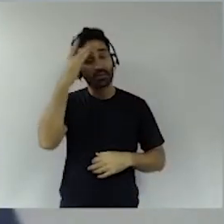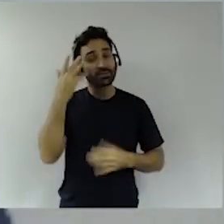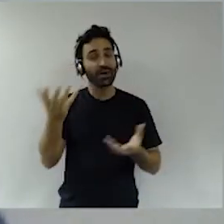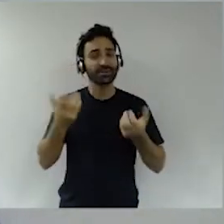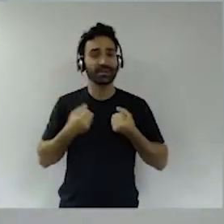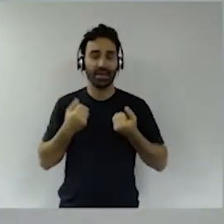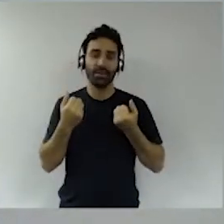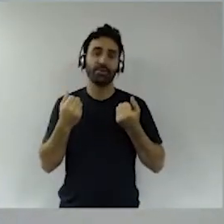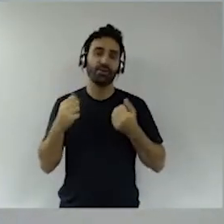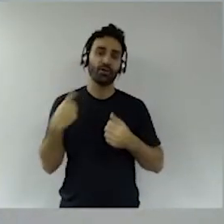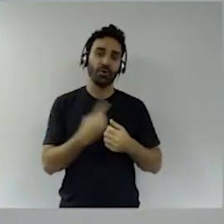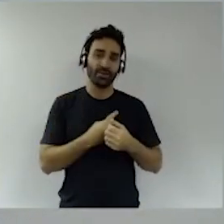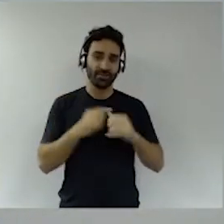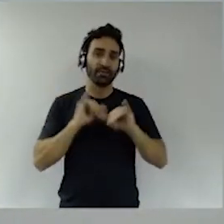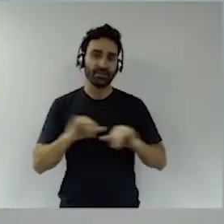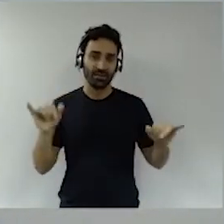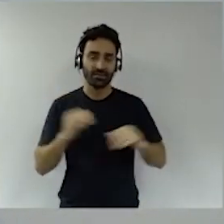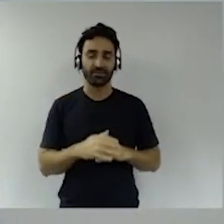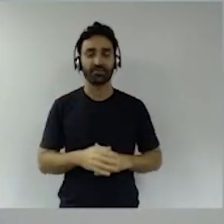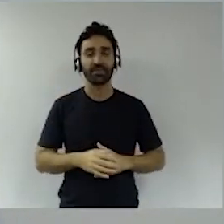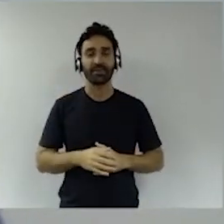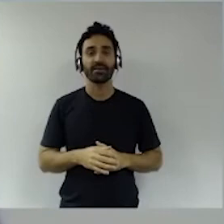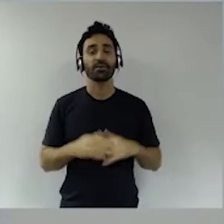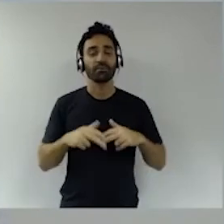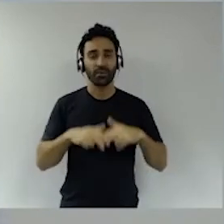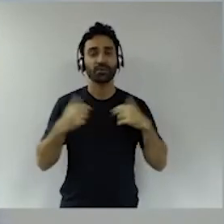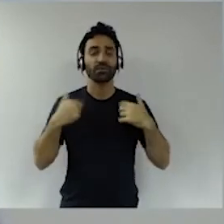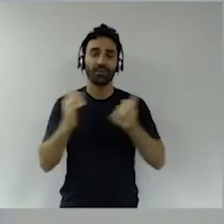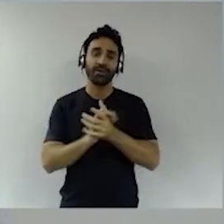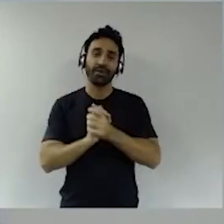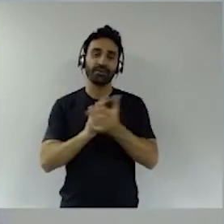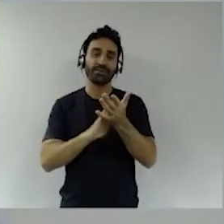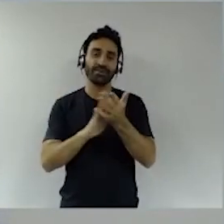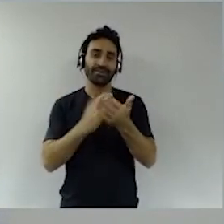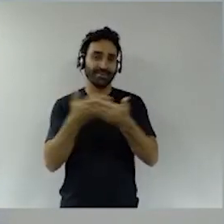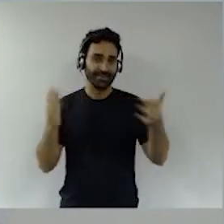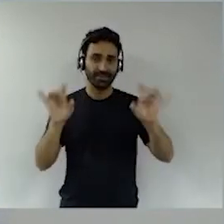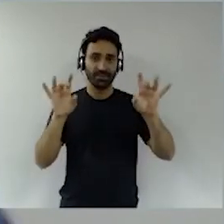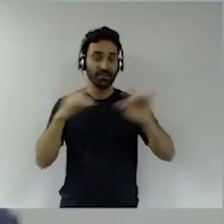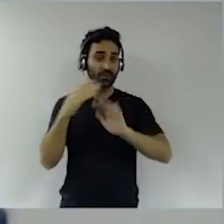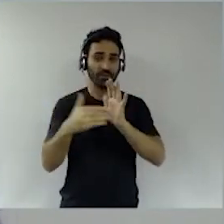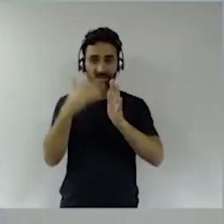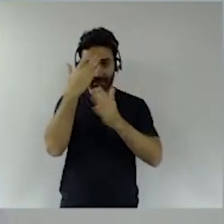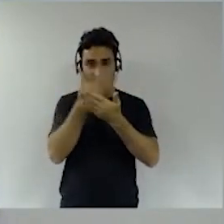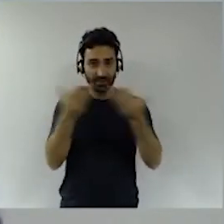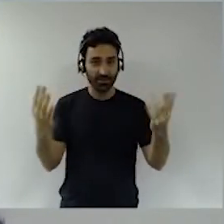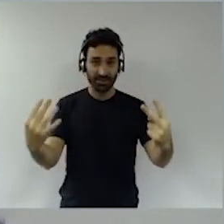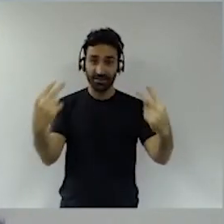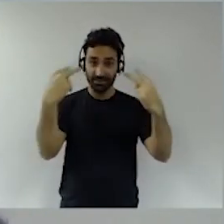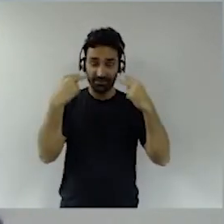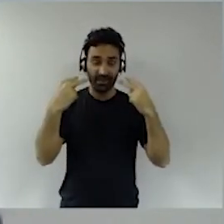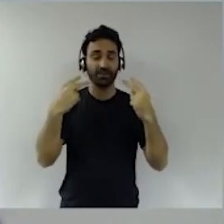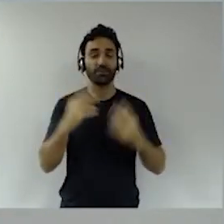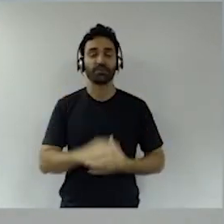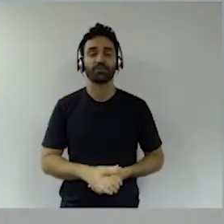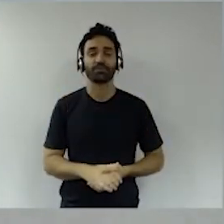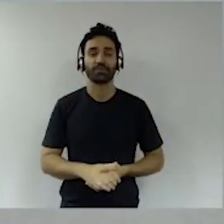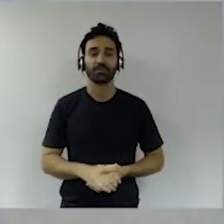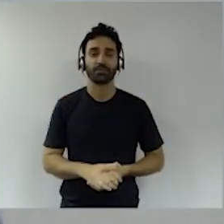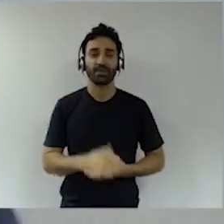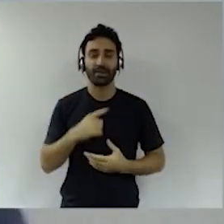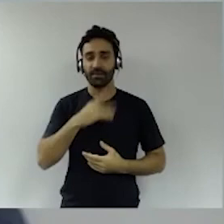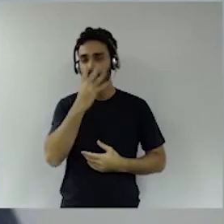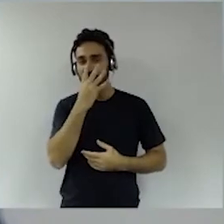nossa mensagem. Então, fazer uma saudação muito especial a todas e a todos que nos ouvem, que nos escutam, que